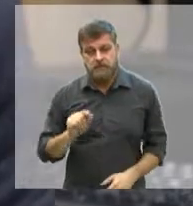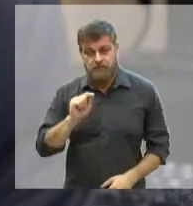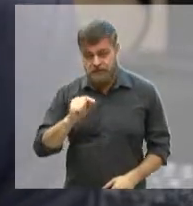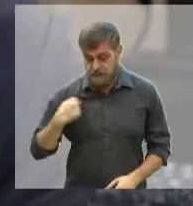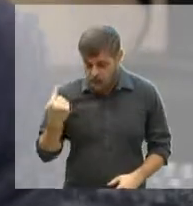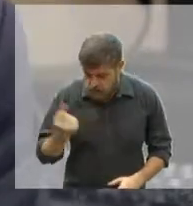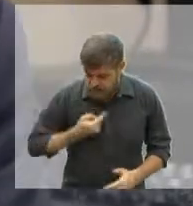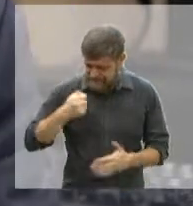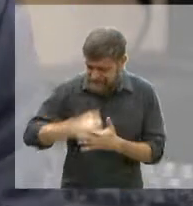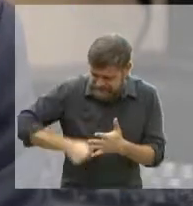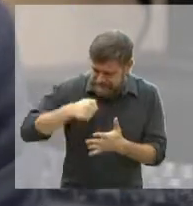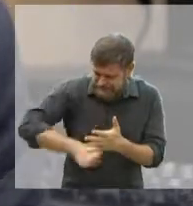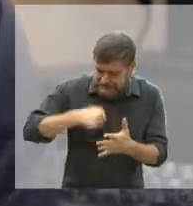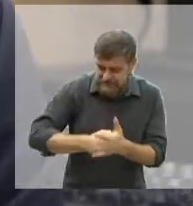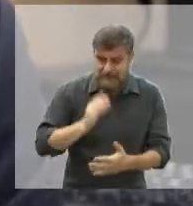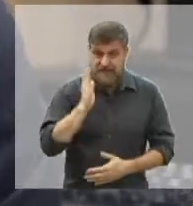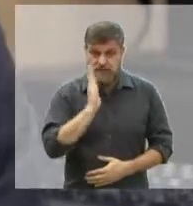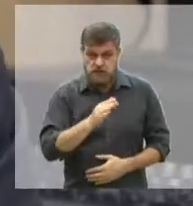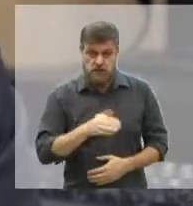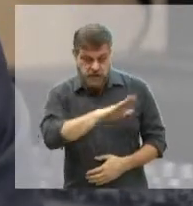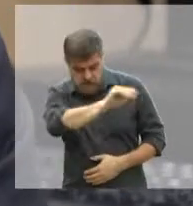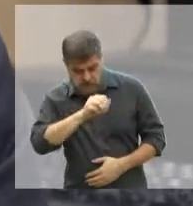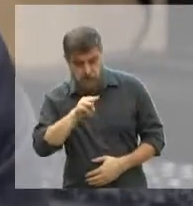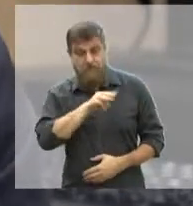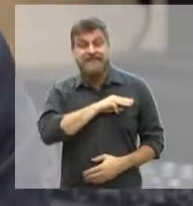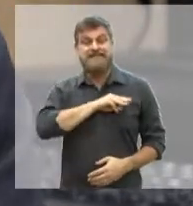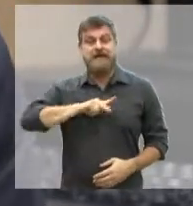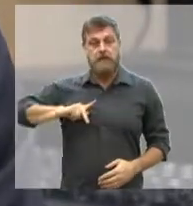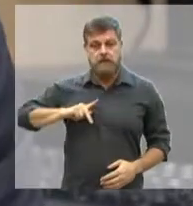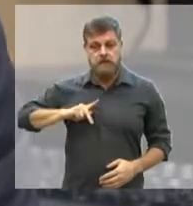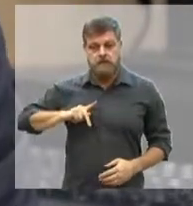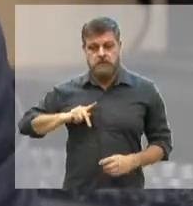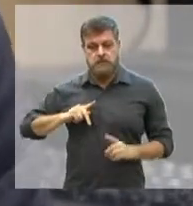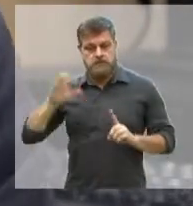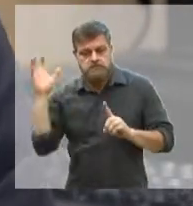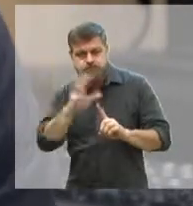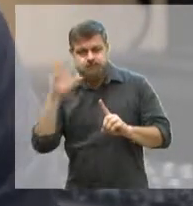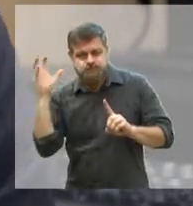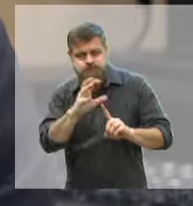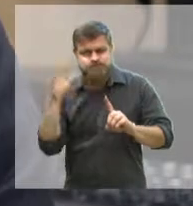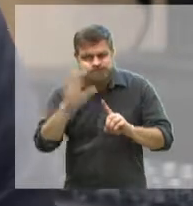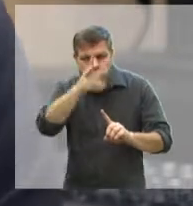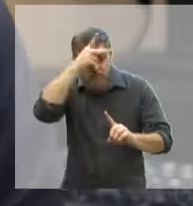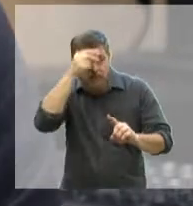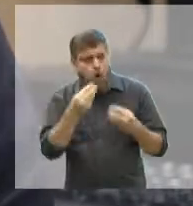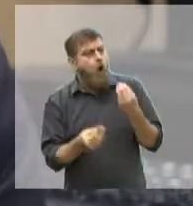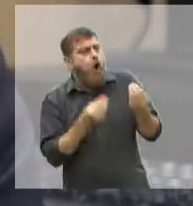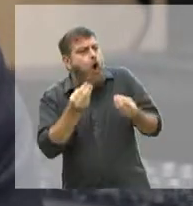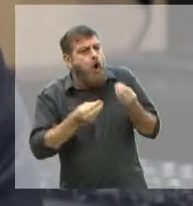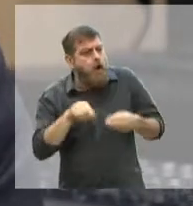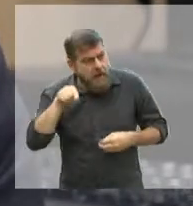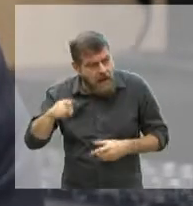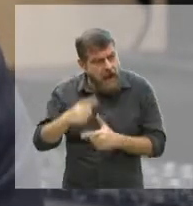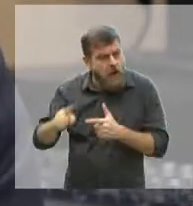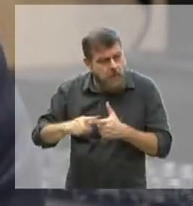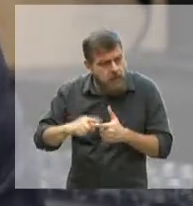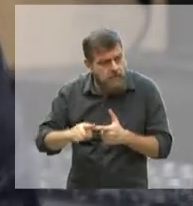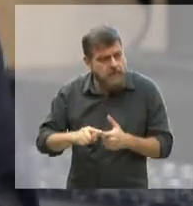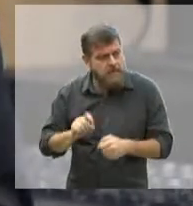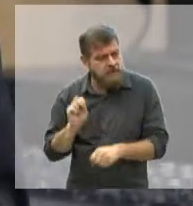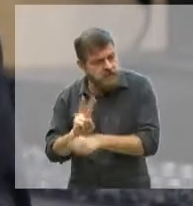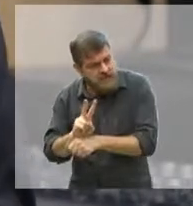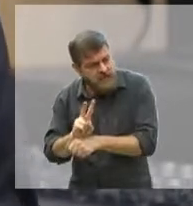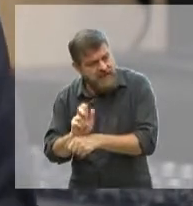nesse sentido que nós estamos em diálogo com o Ministério Público, né, e pressionando a prefeitura para que essa questão seja, vamos